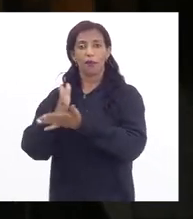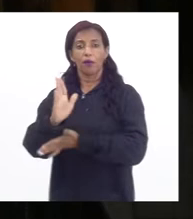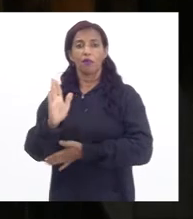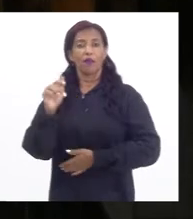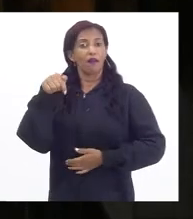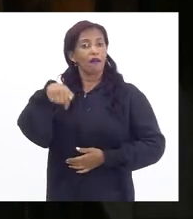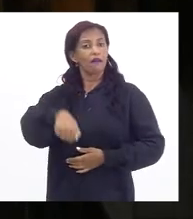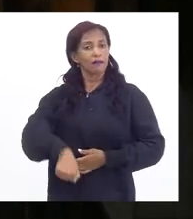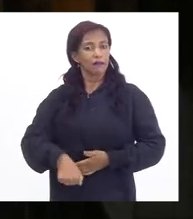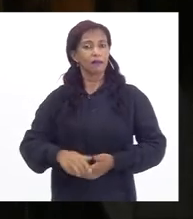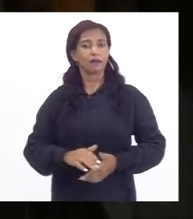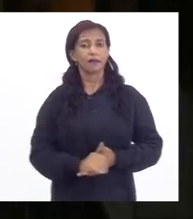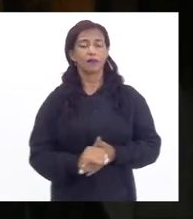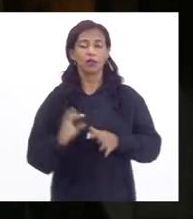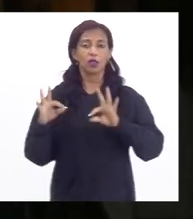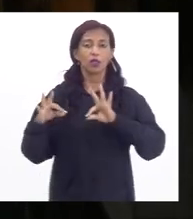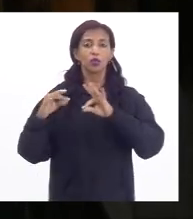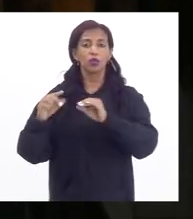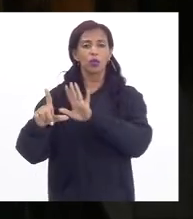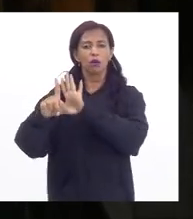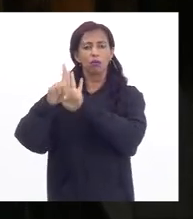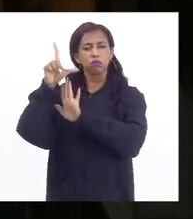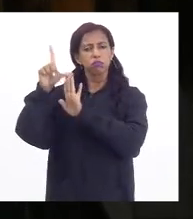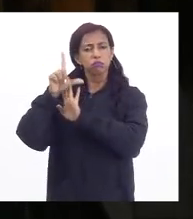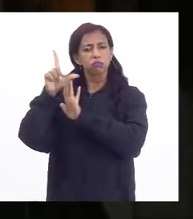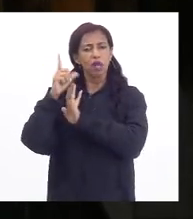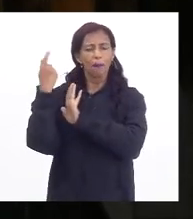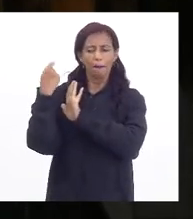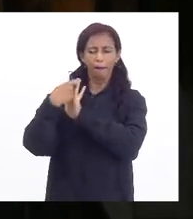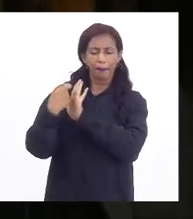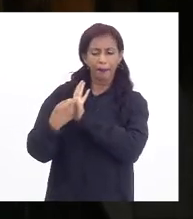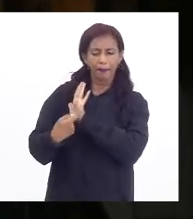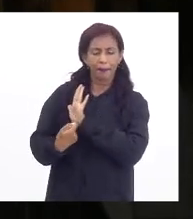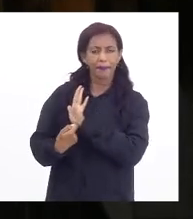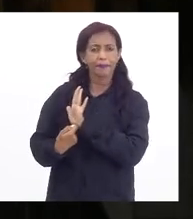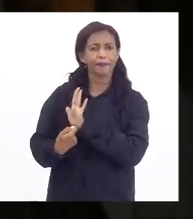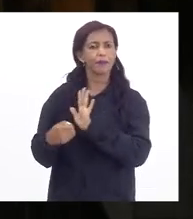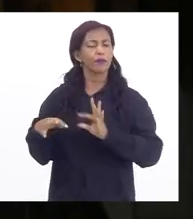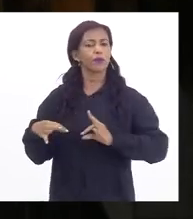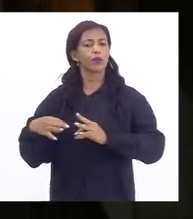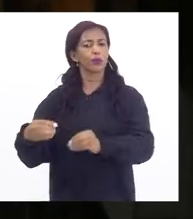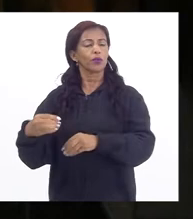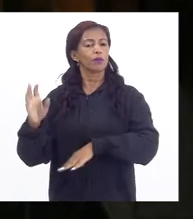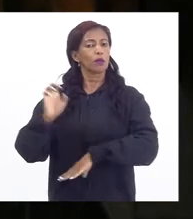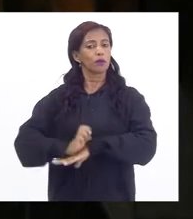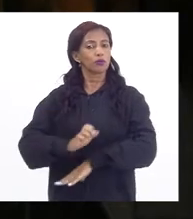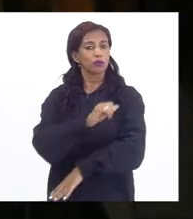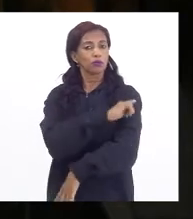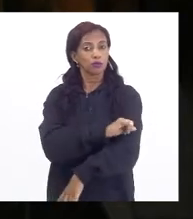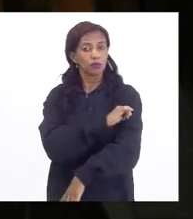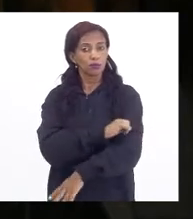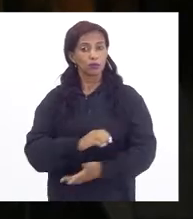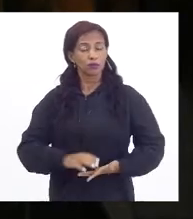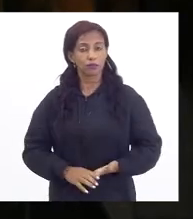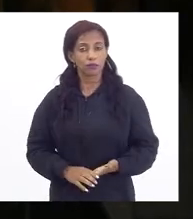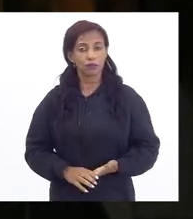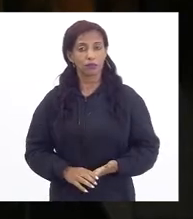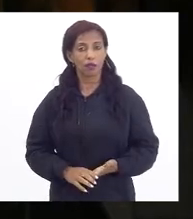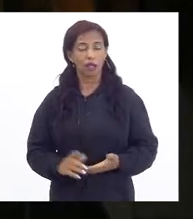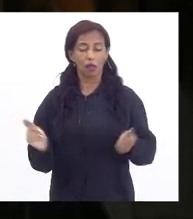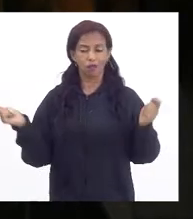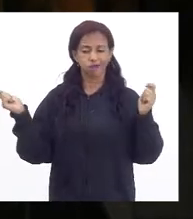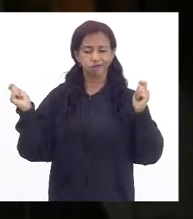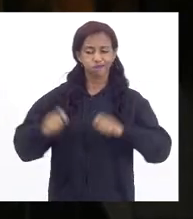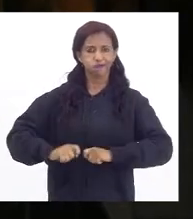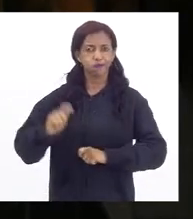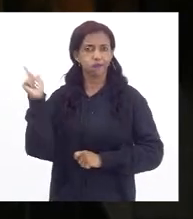aqui toda a legislação pertinente para que o Estado do Rio de Janeiro